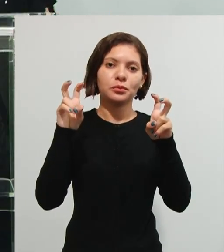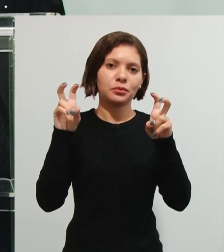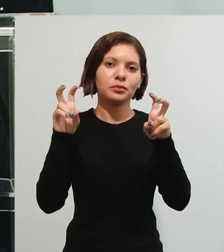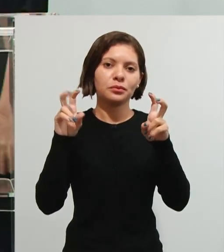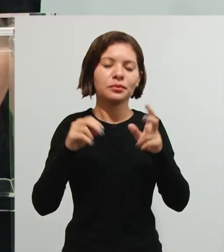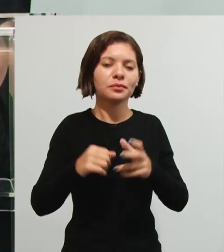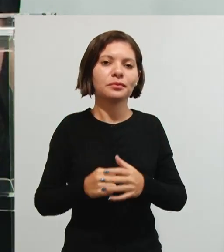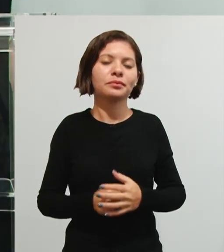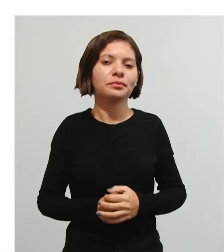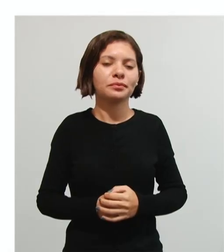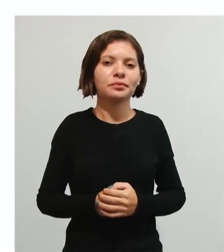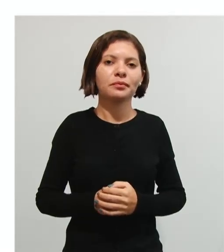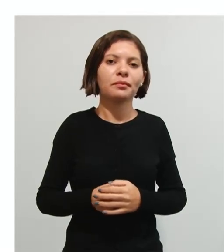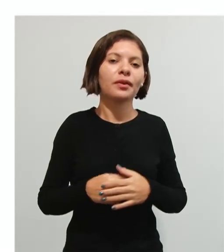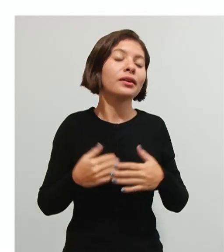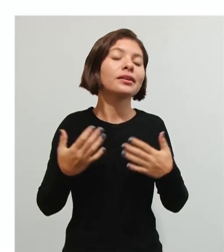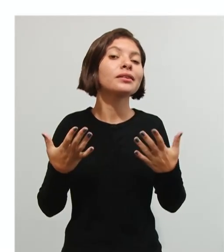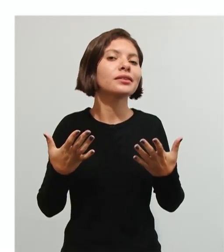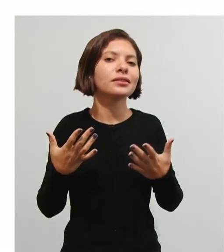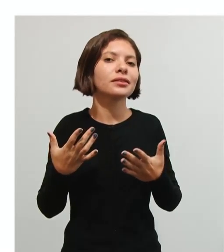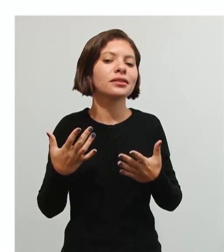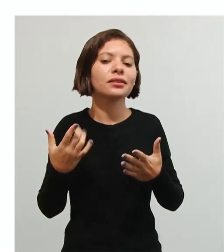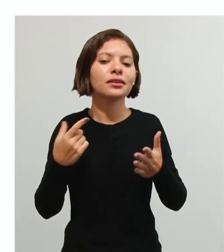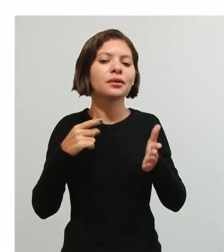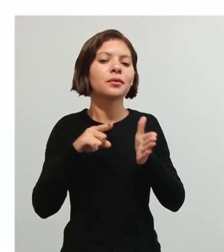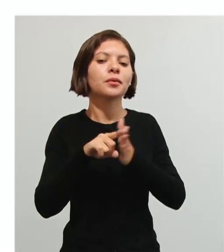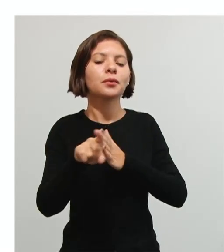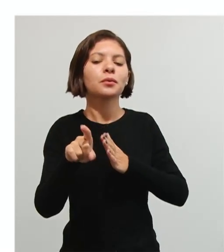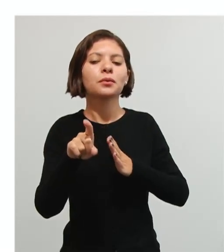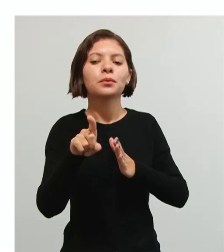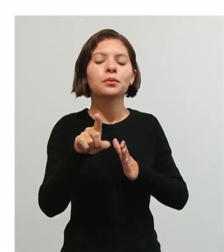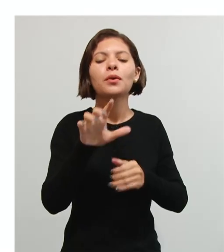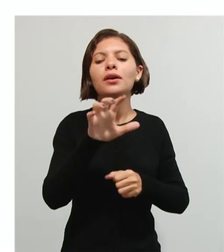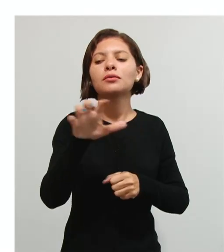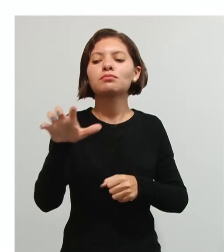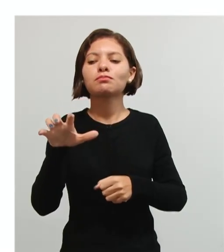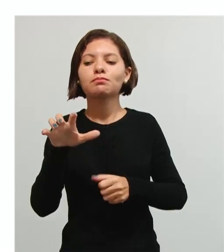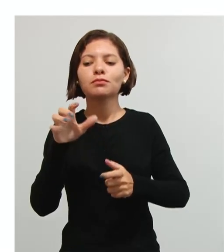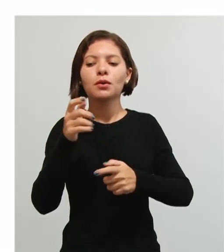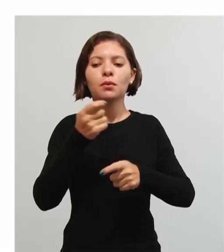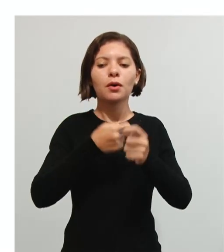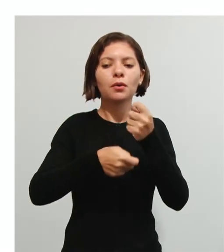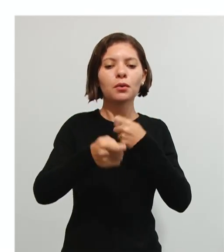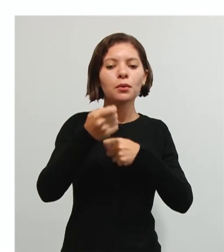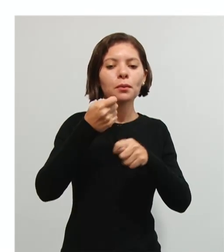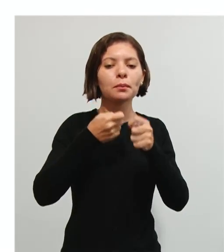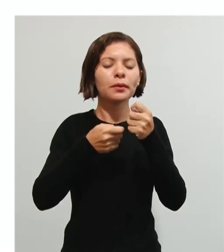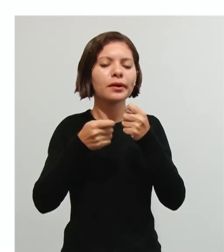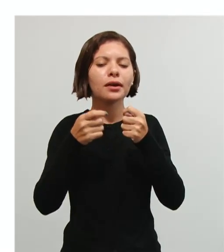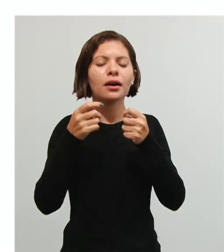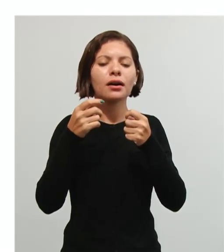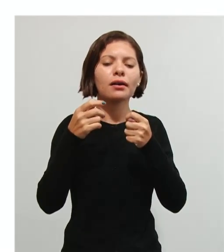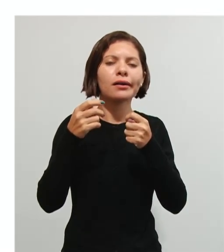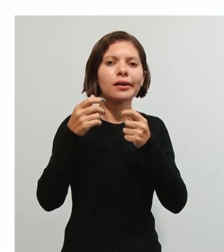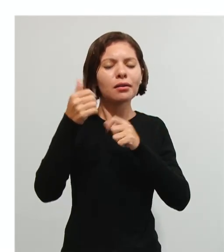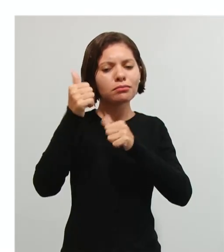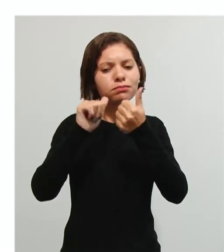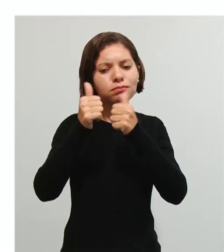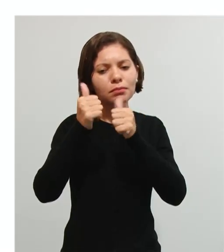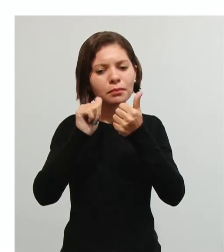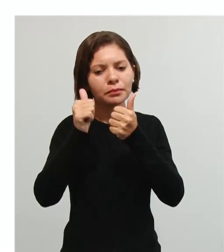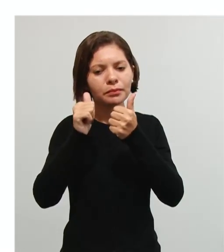amplo. Mas aí eu faço uma pergunta, né? Em que setores da economia verifica-se mais elevado nível